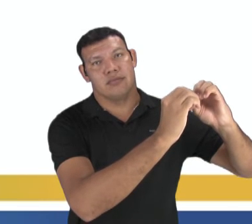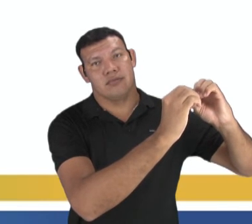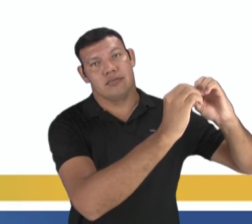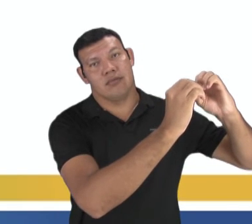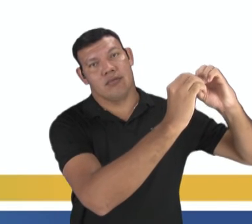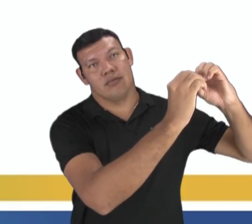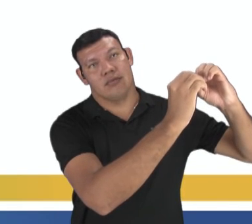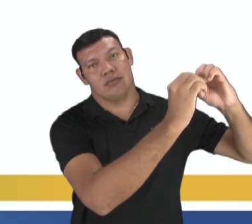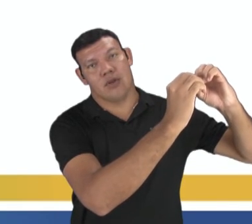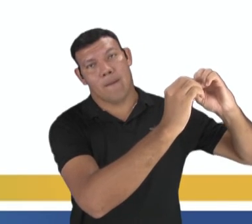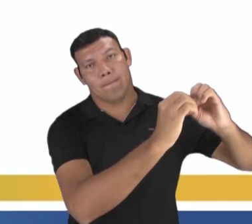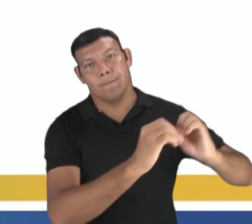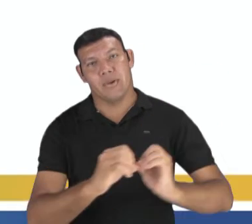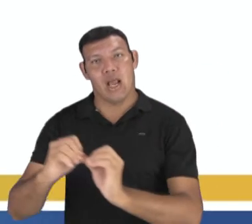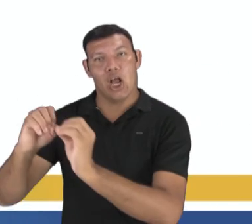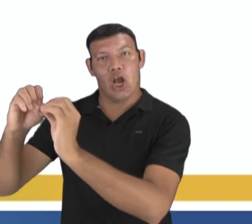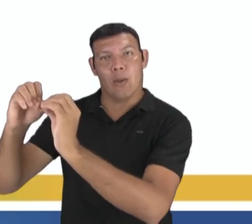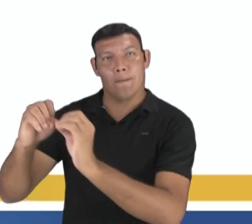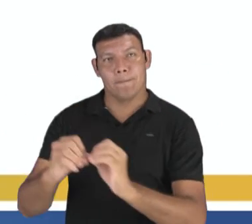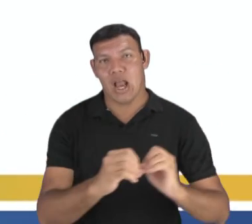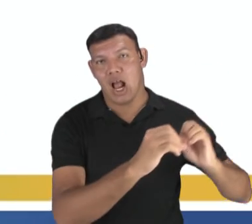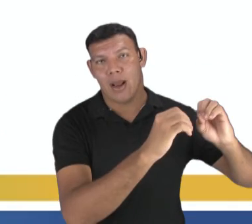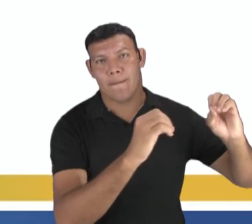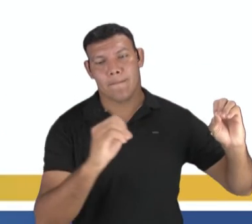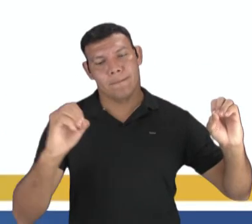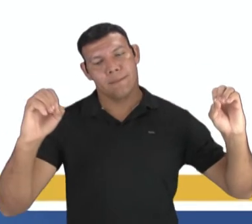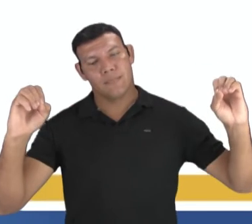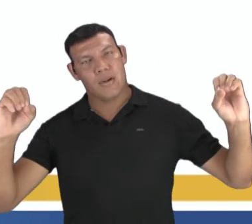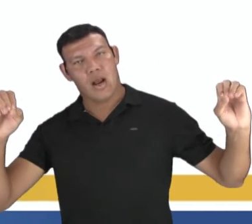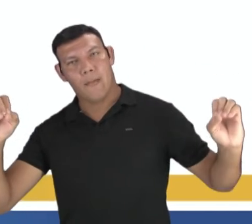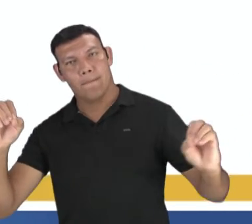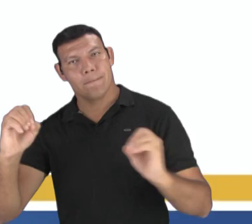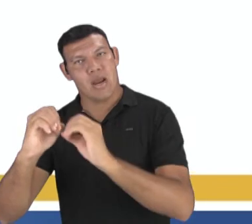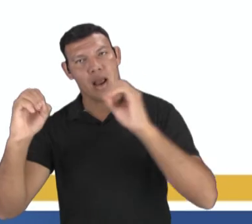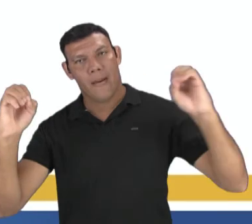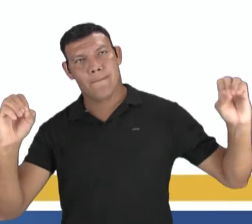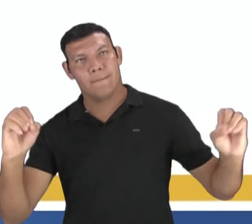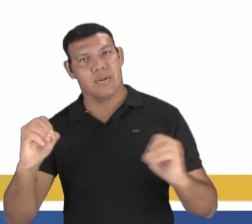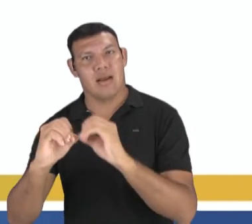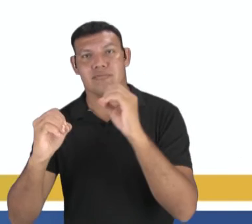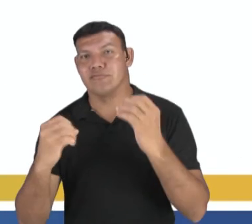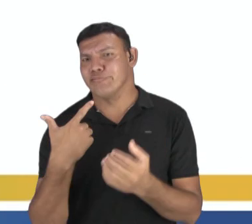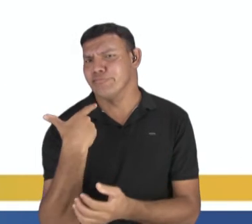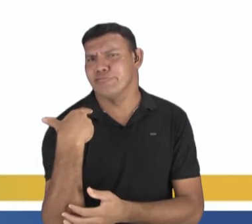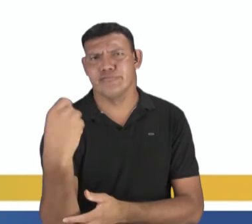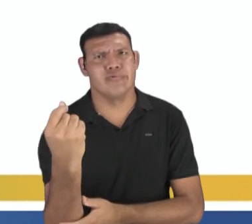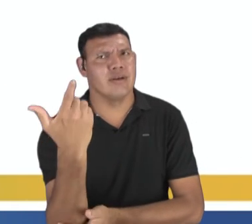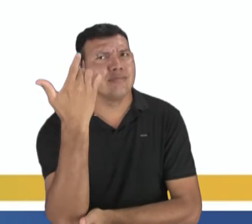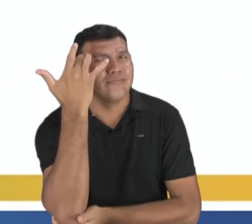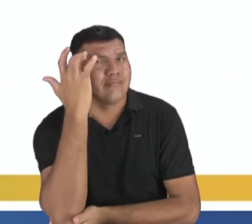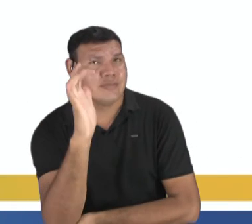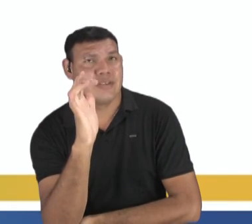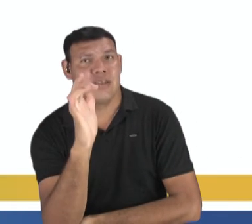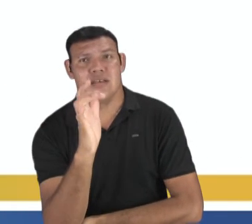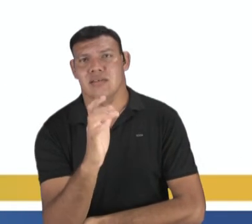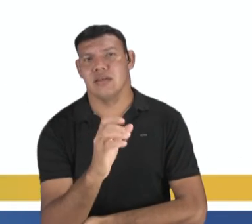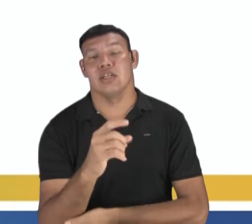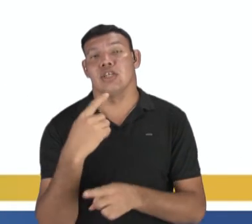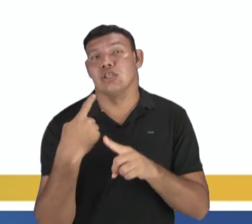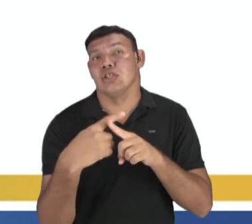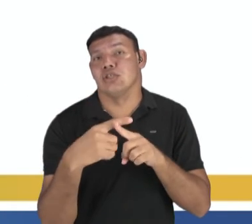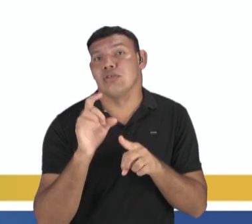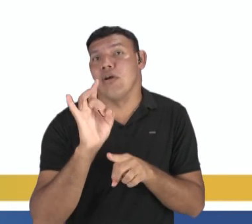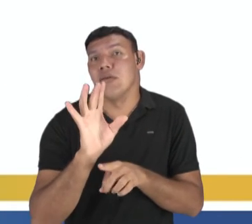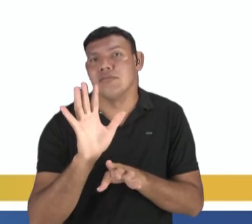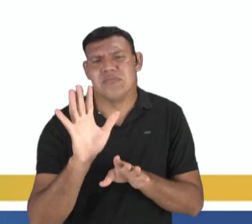m, então a massa aqui eu posso considerar 3m, certo? E a velocidade delas que eu não sei, mas isso não importa para resolver a questão, tá?